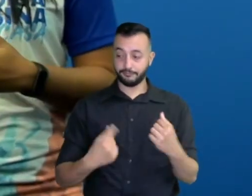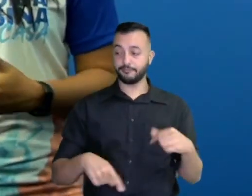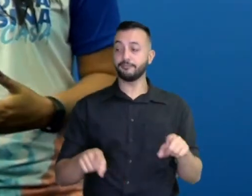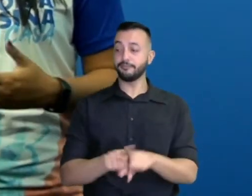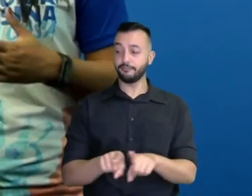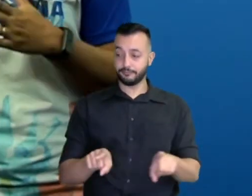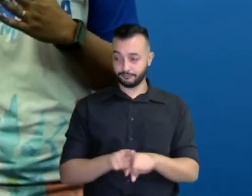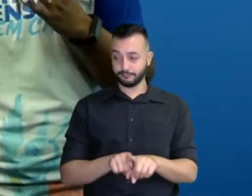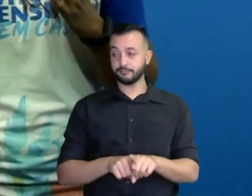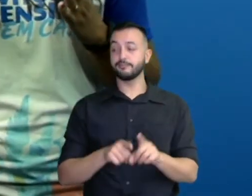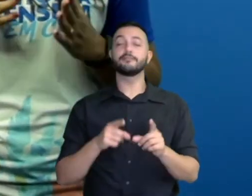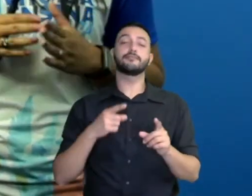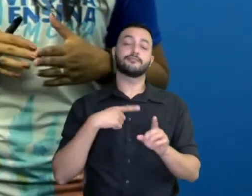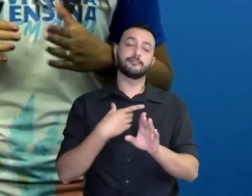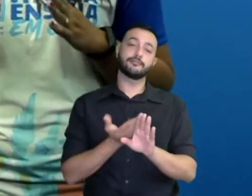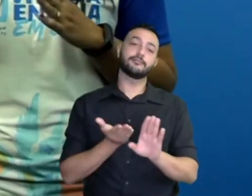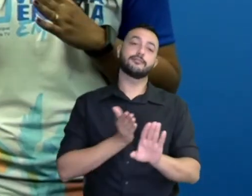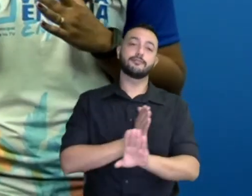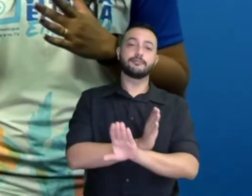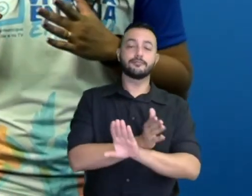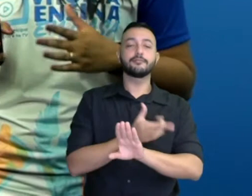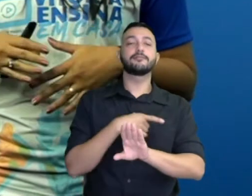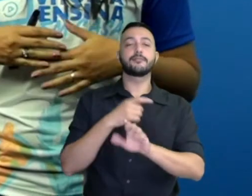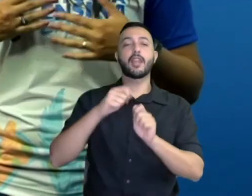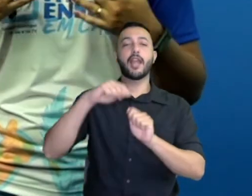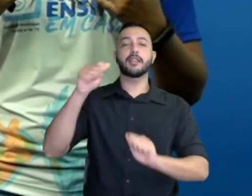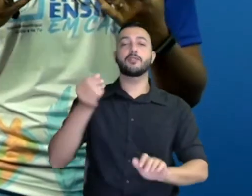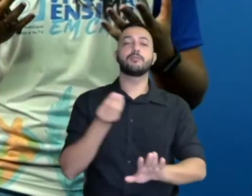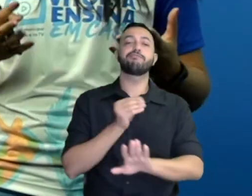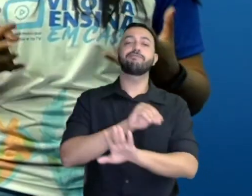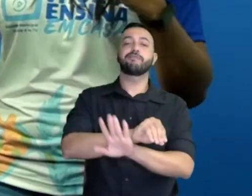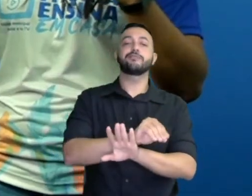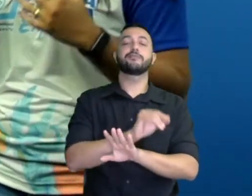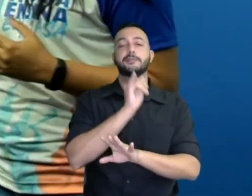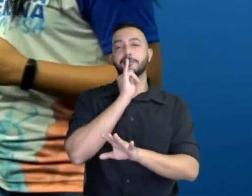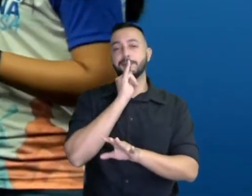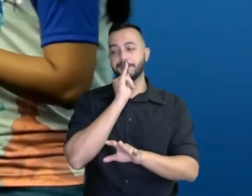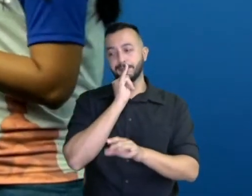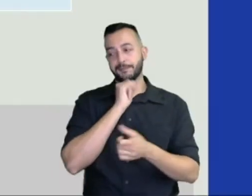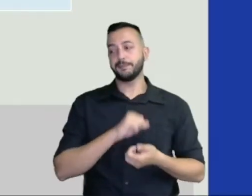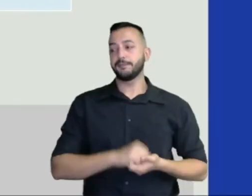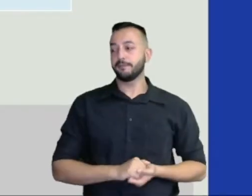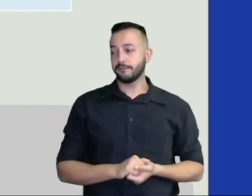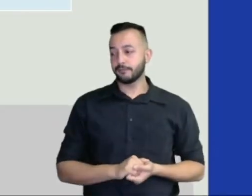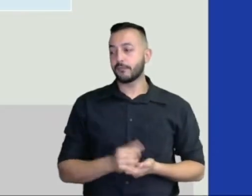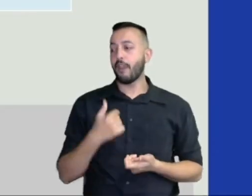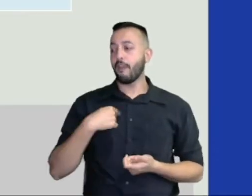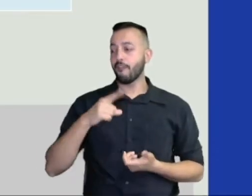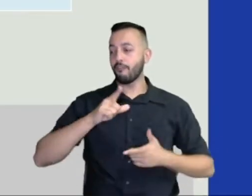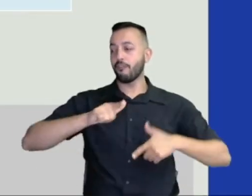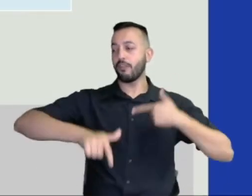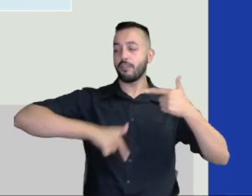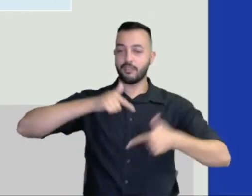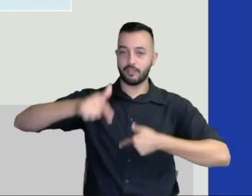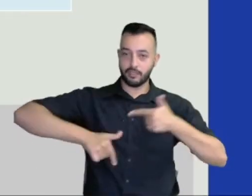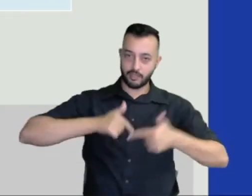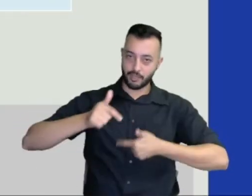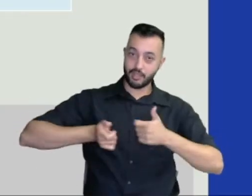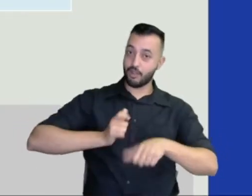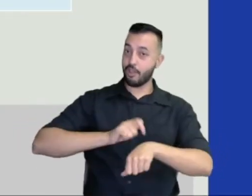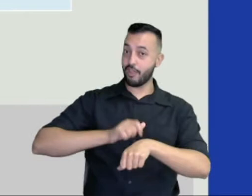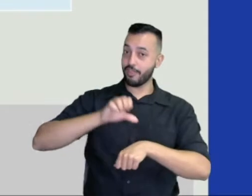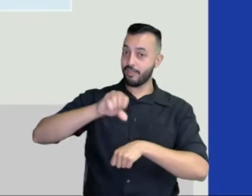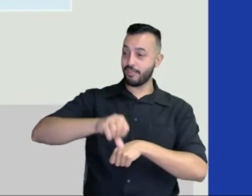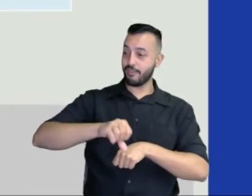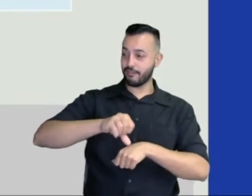também utiliza os artículos determinados. Por exemplo, voy trabajar a las